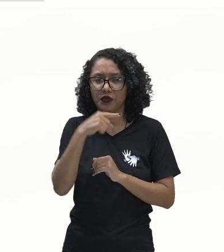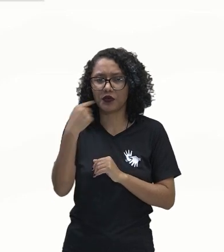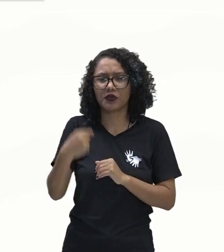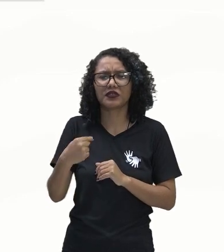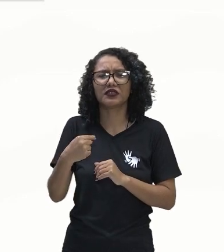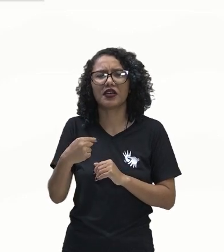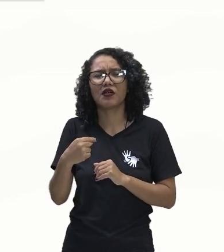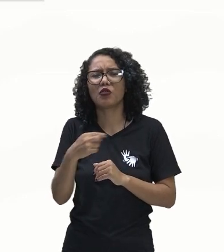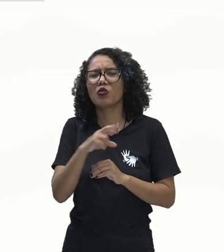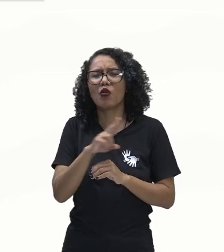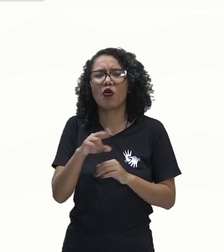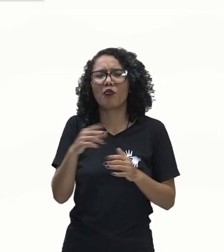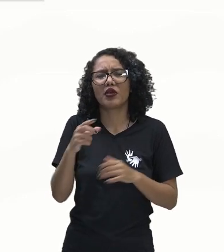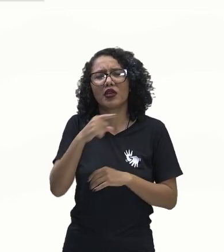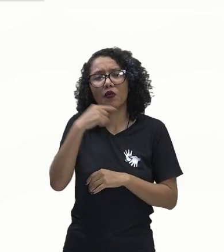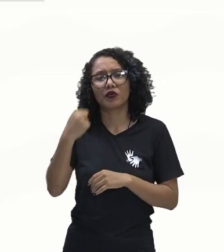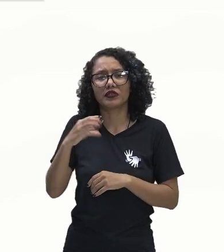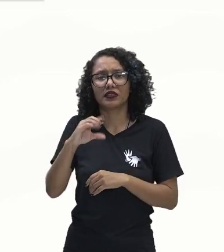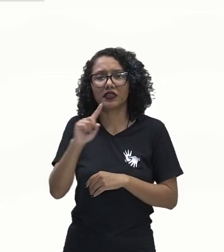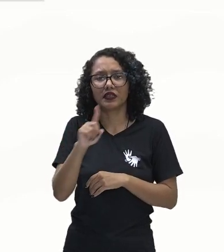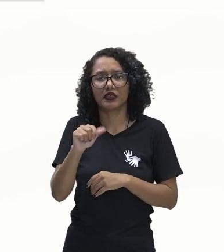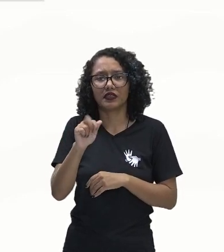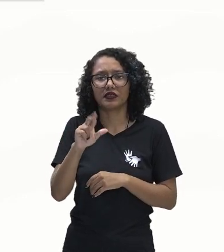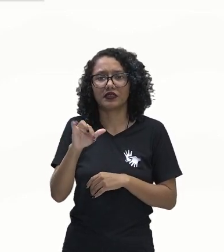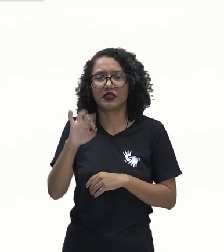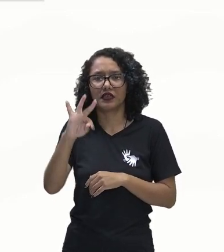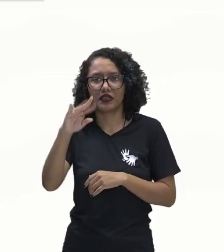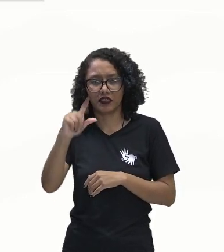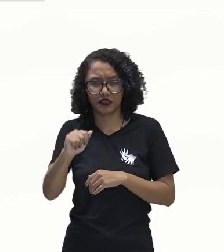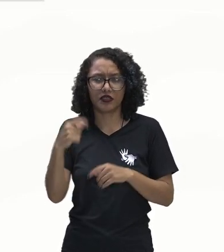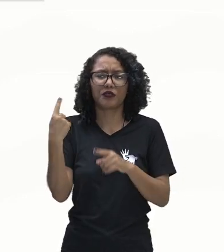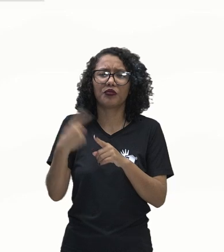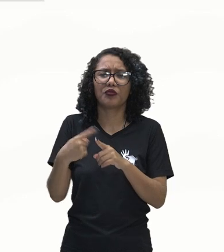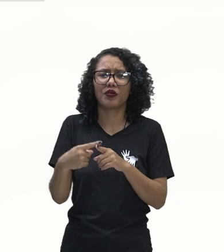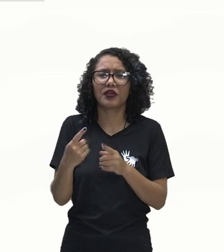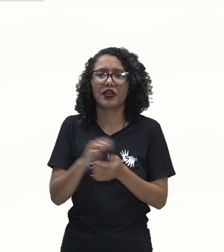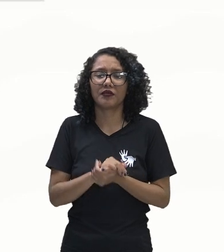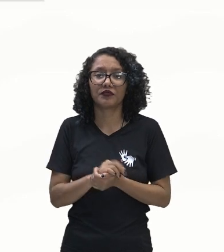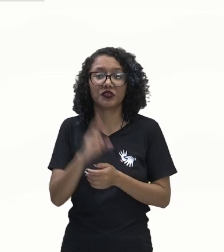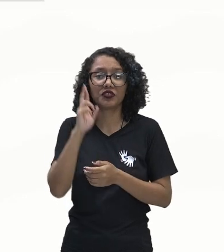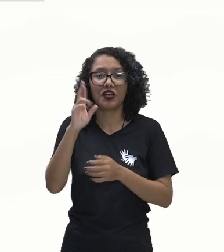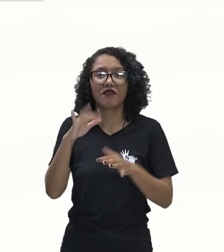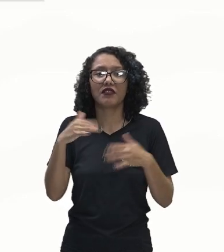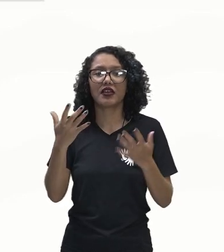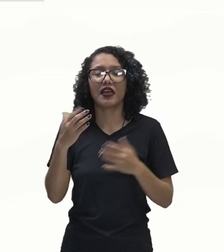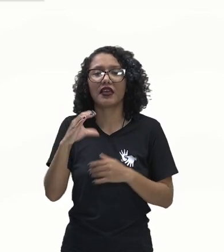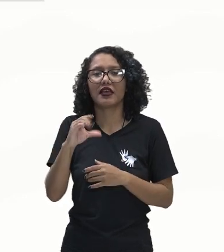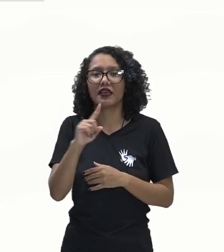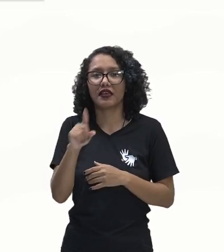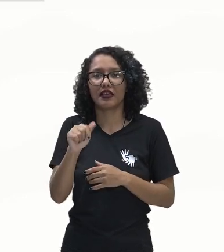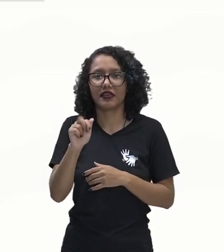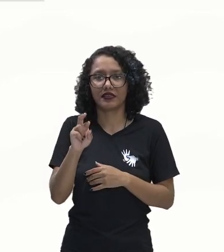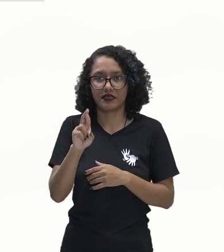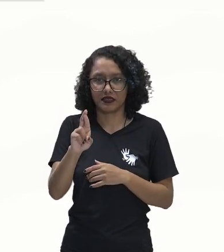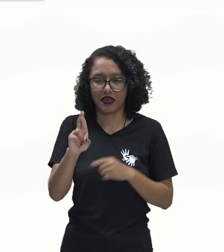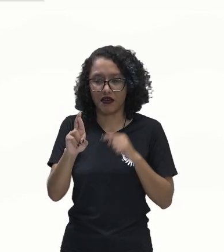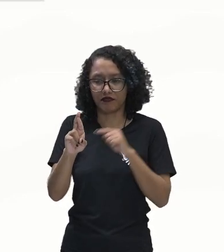quê? Porque quem dominava a política era o czar, que, como a gente falou agora há